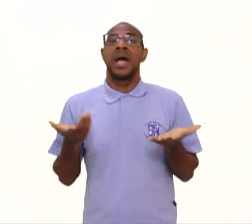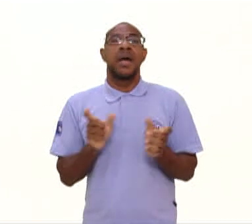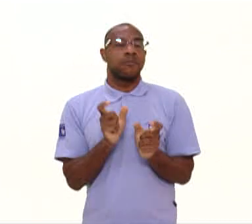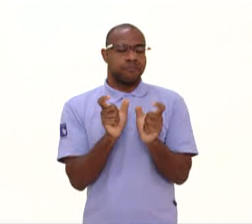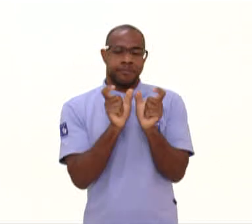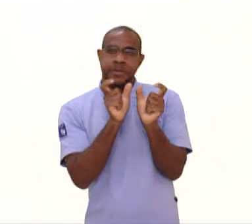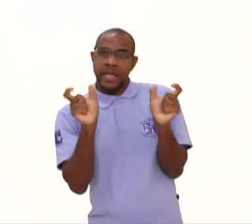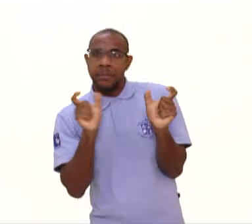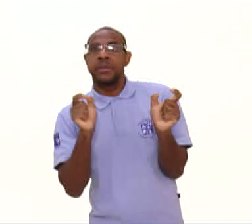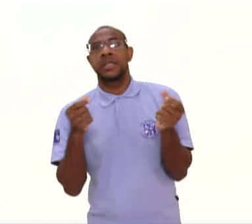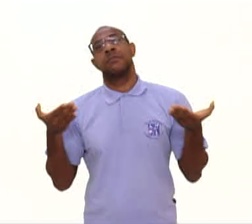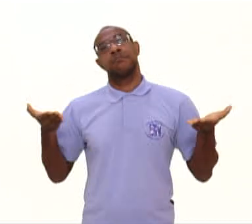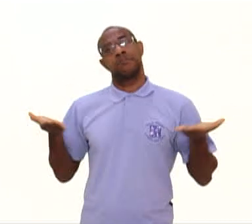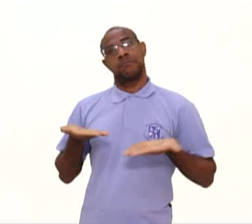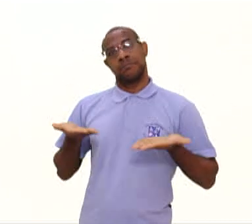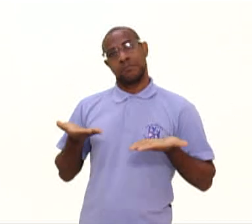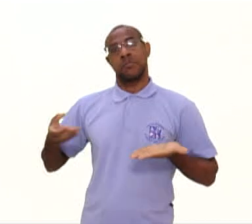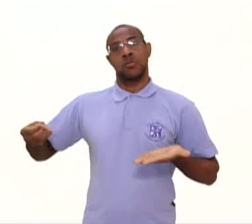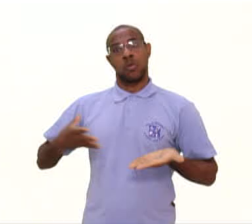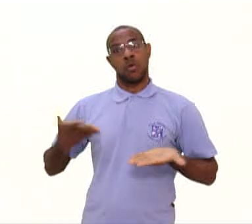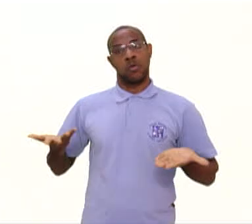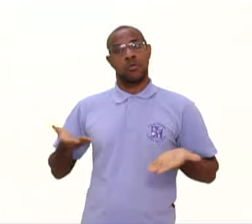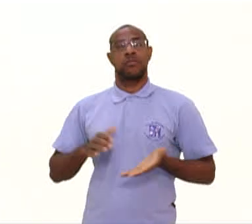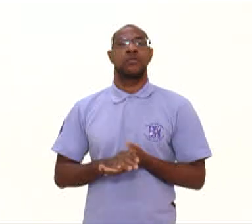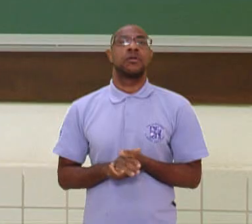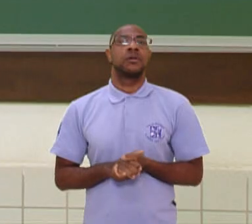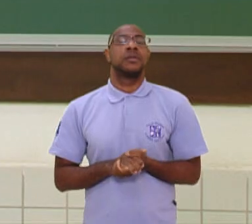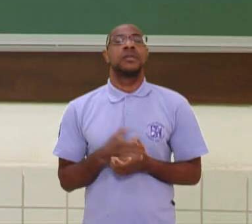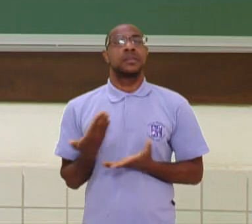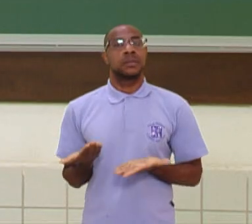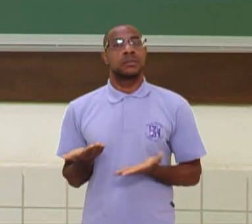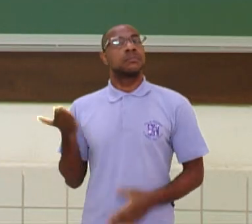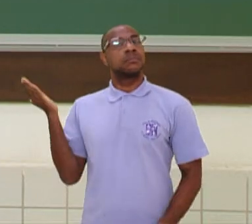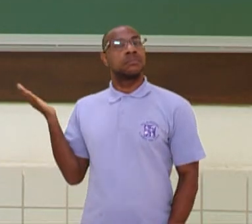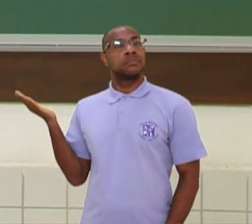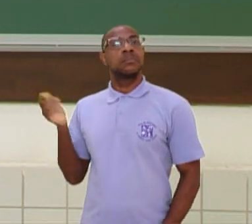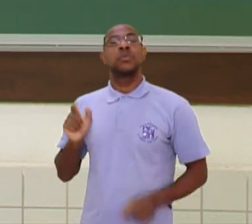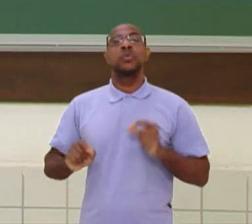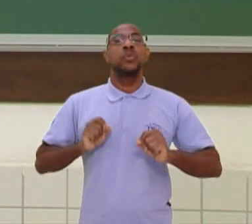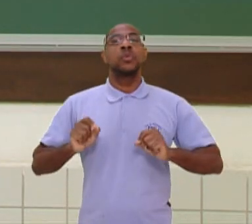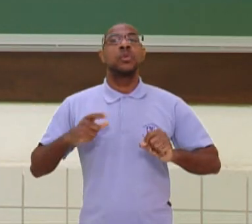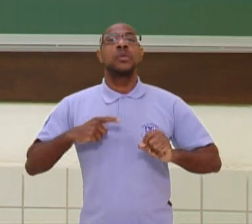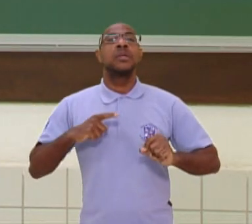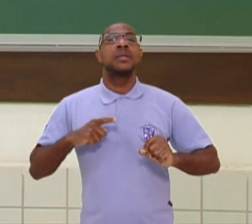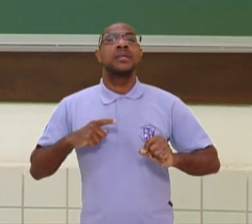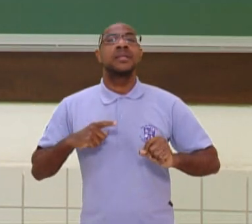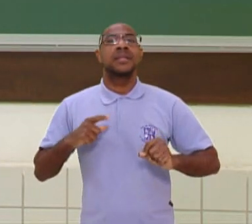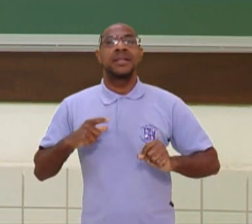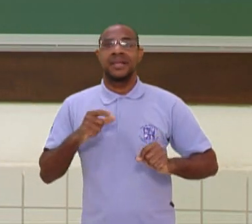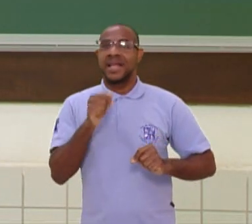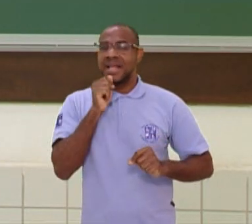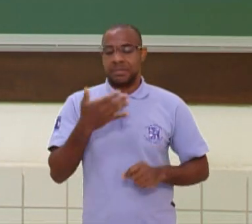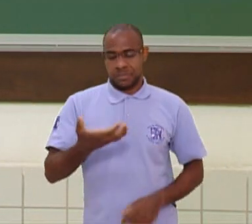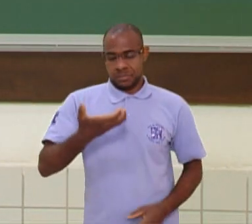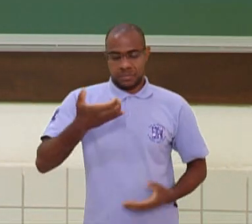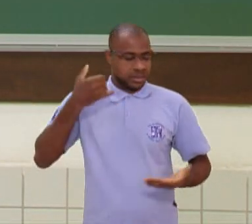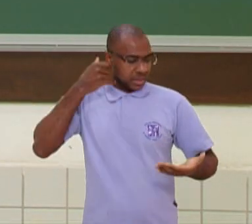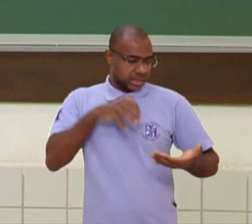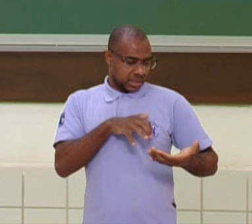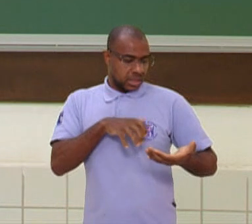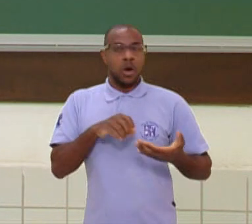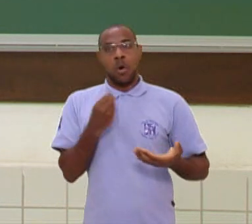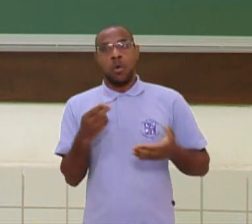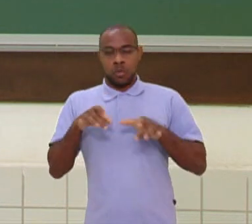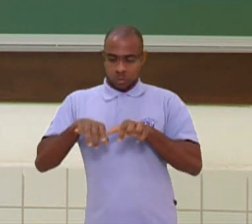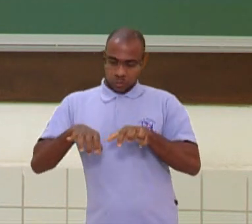Mas está trabalhando com essa ideia de frequência? Eu nunca ouvi falar. Pegue o seu aparelho celular, o seu computador